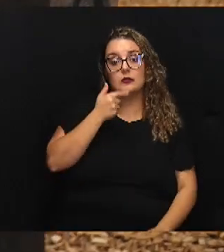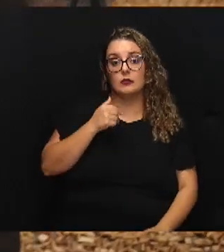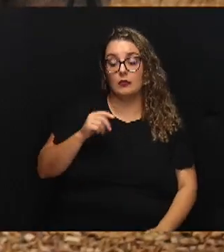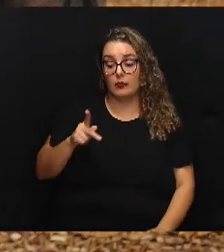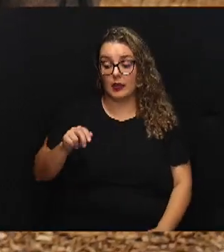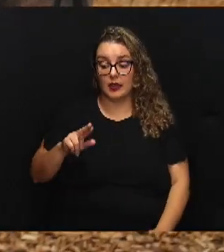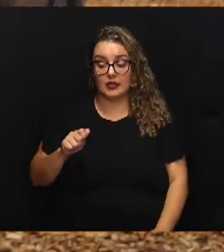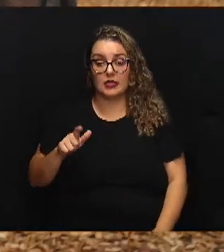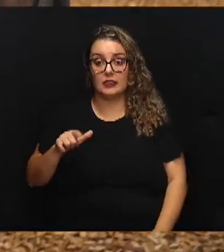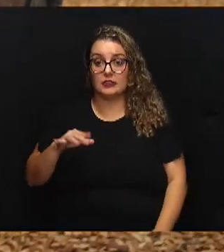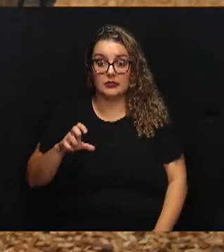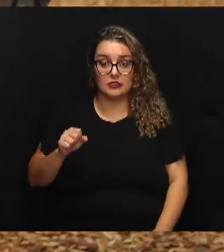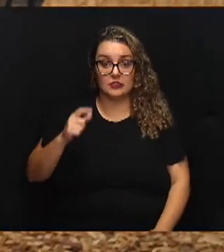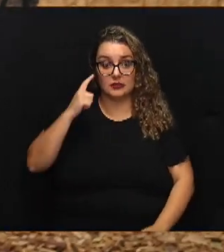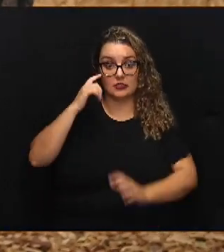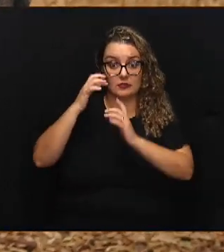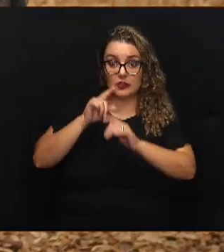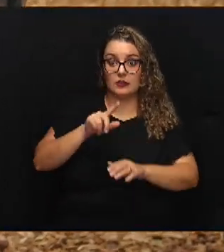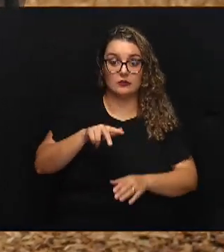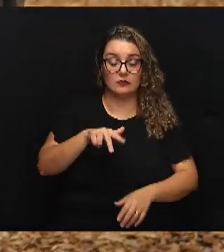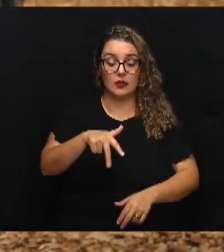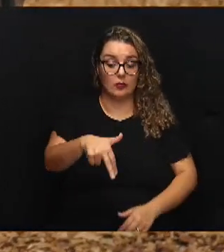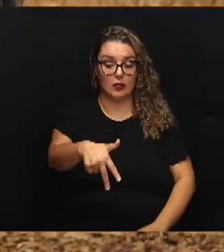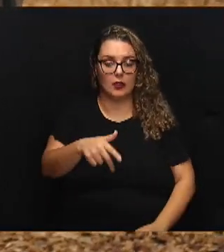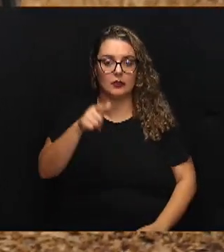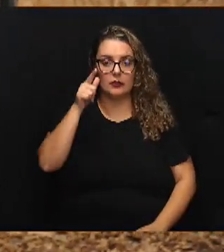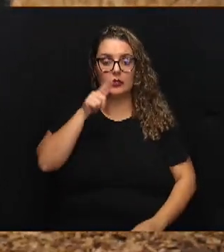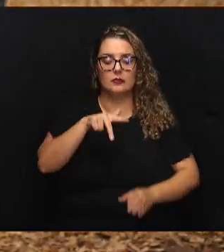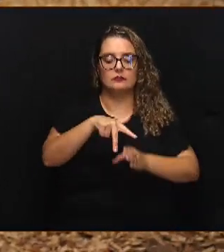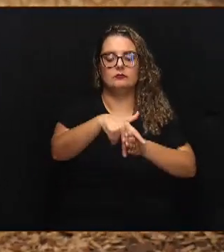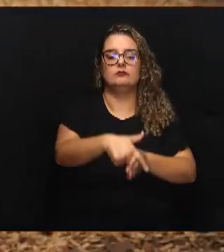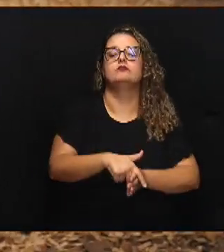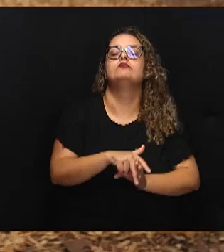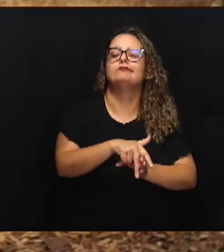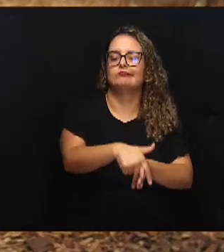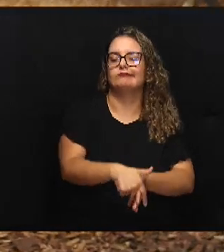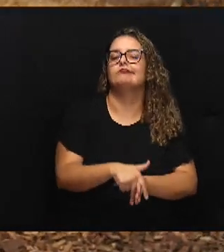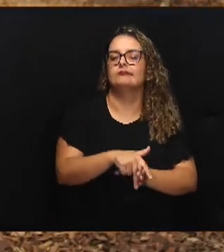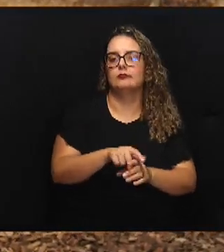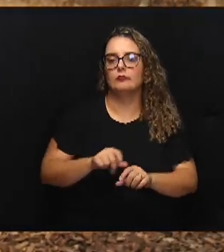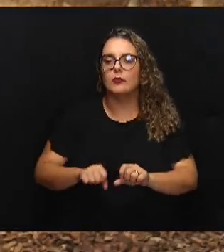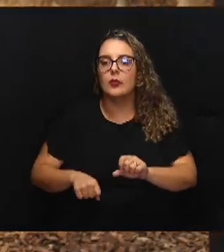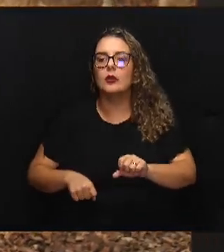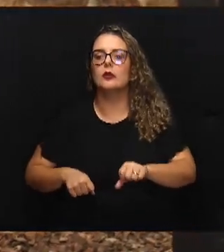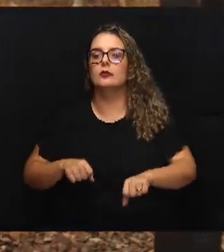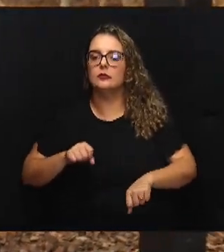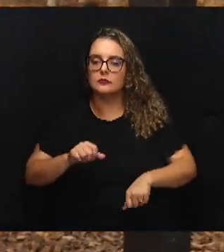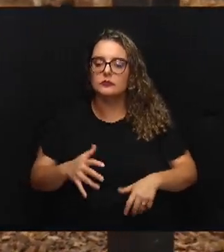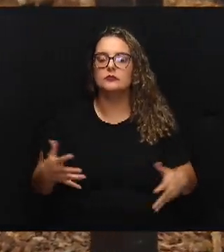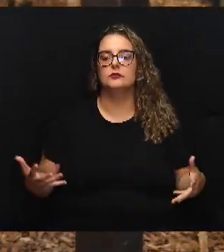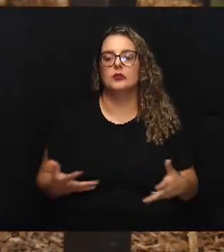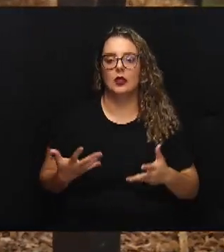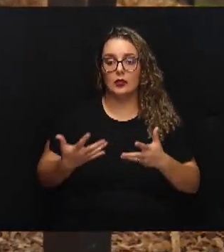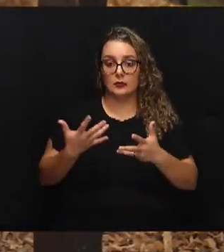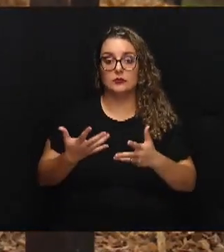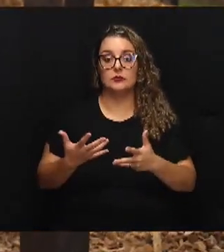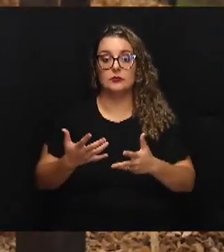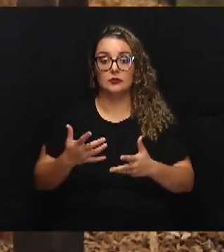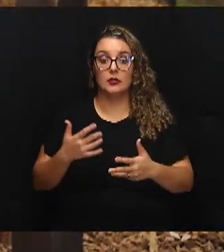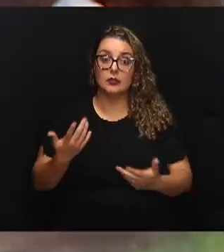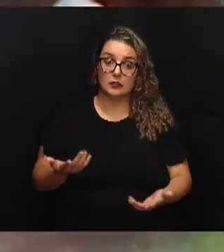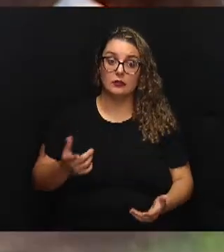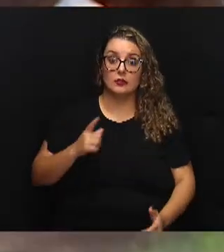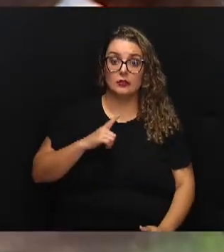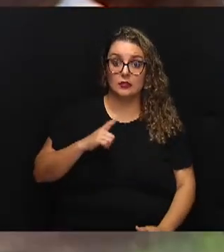não andam, E aí com o cavalo ela consegue ter esse tipo de passada, esse estímulo. Então, assim, fora que tem as